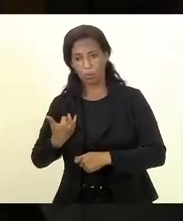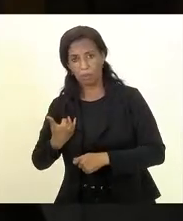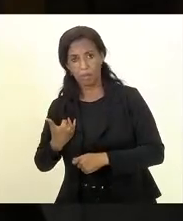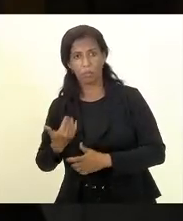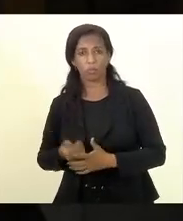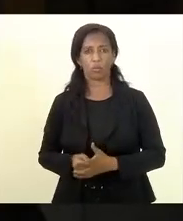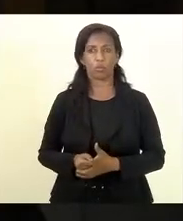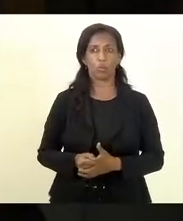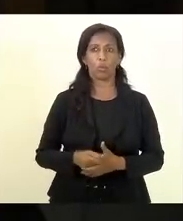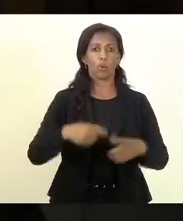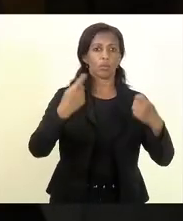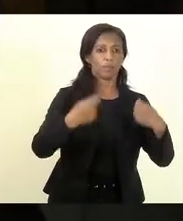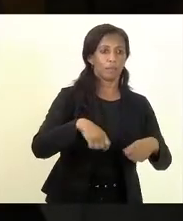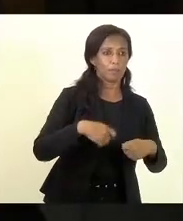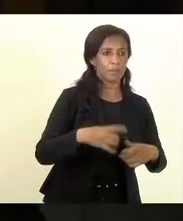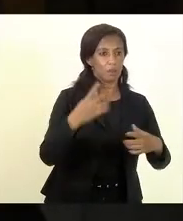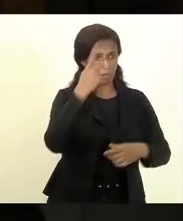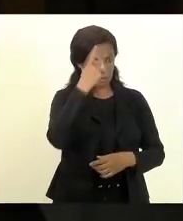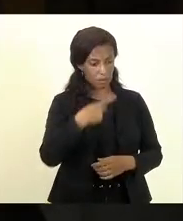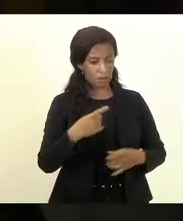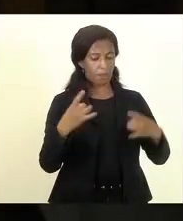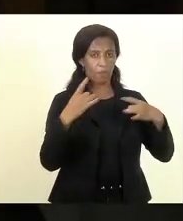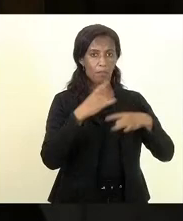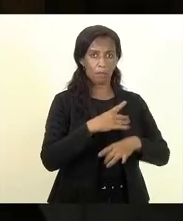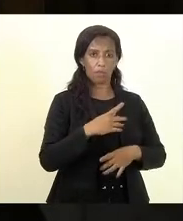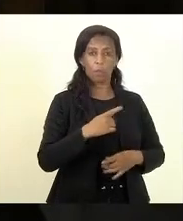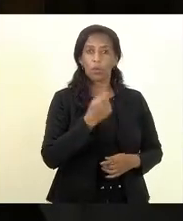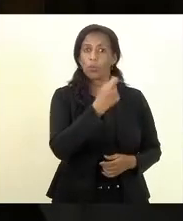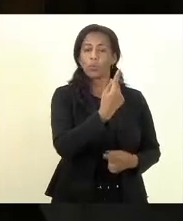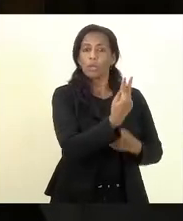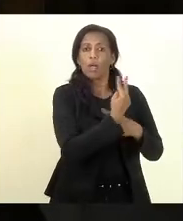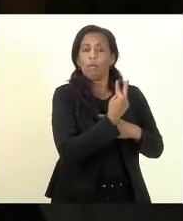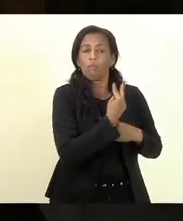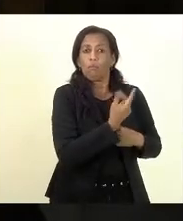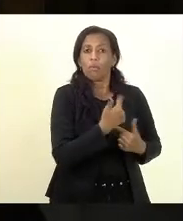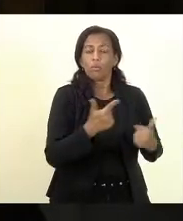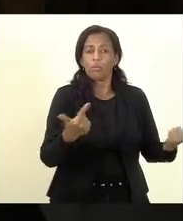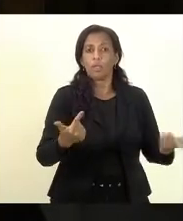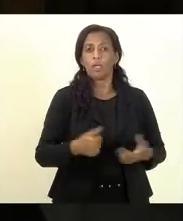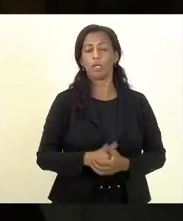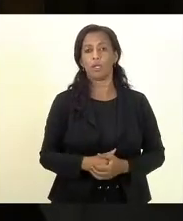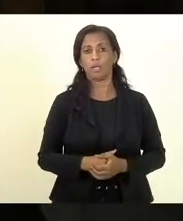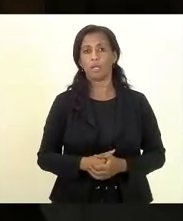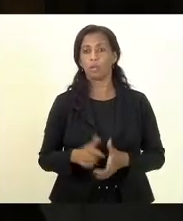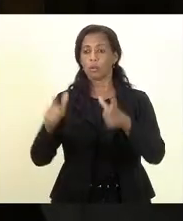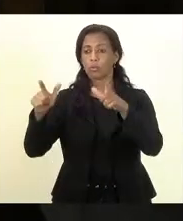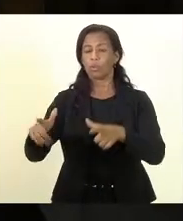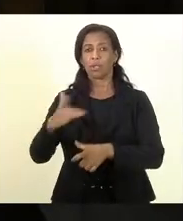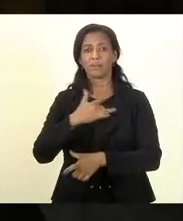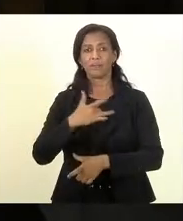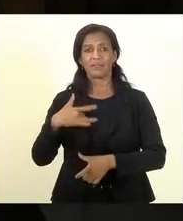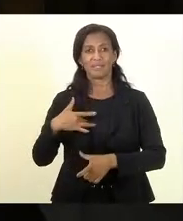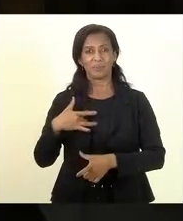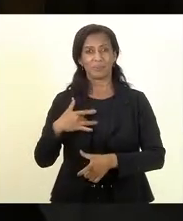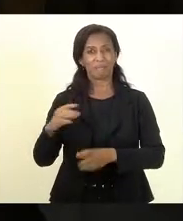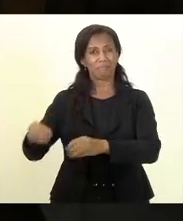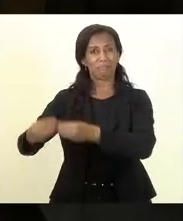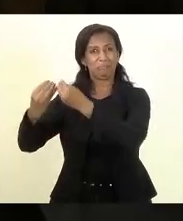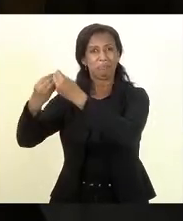dependente, quando precisa para si próprio, não tem um atendimento decente nessas unidades de saúde que estão